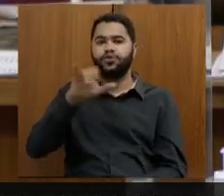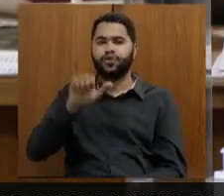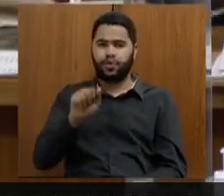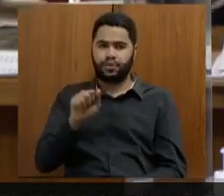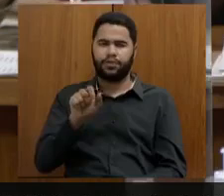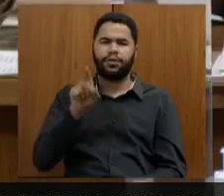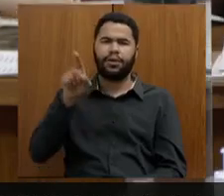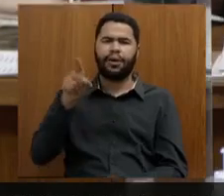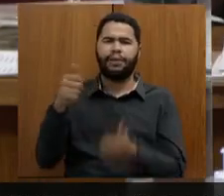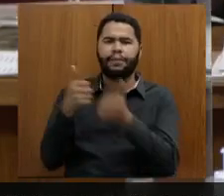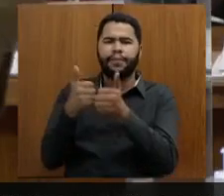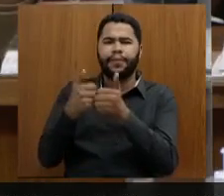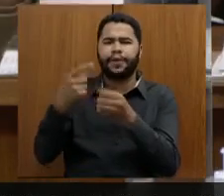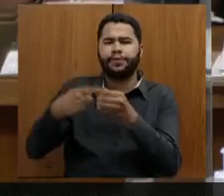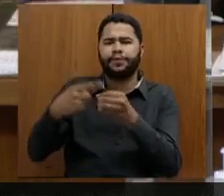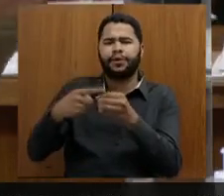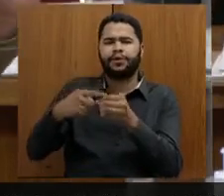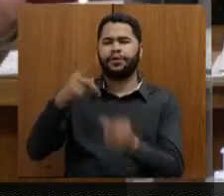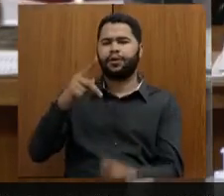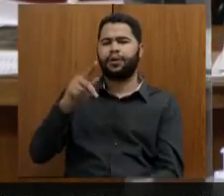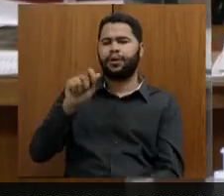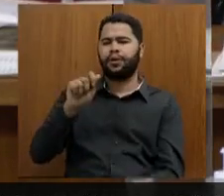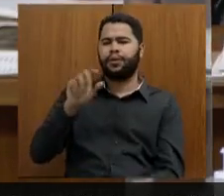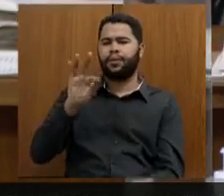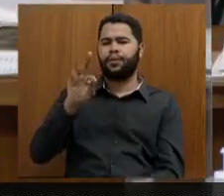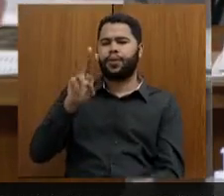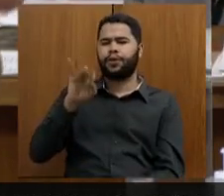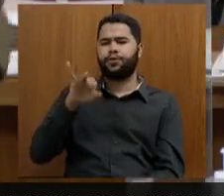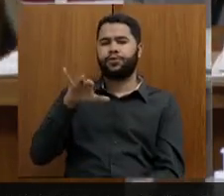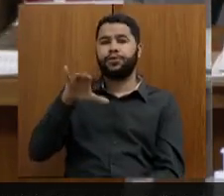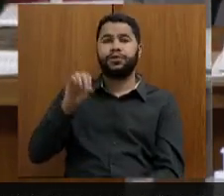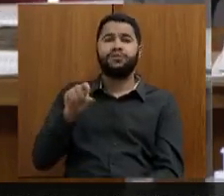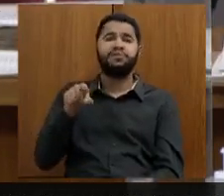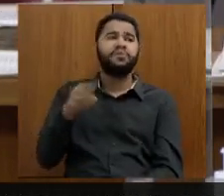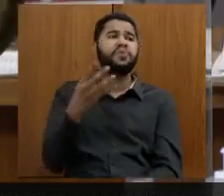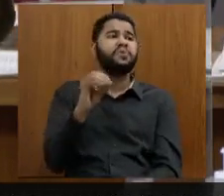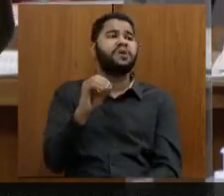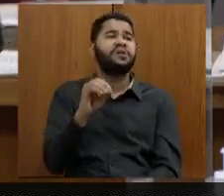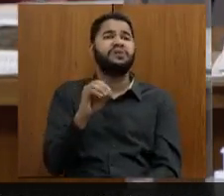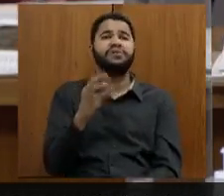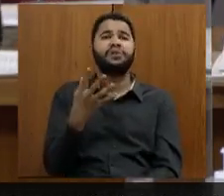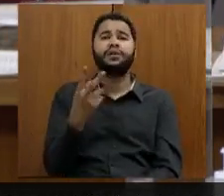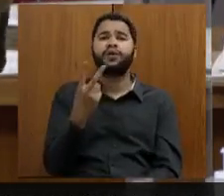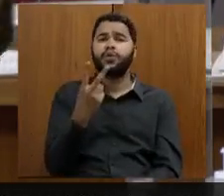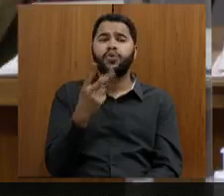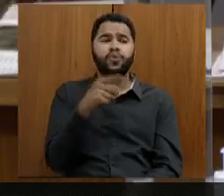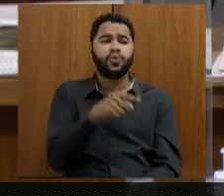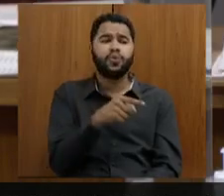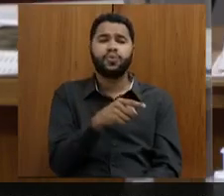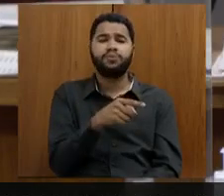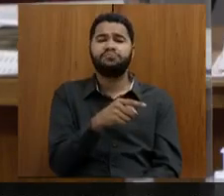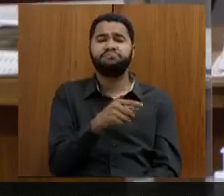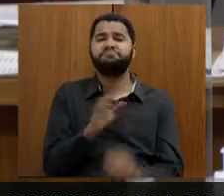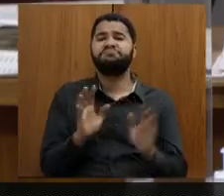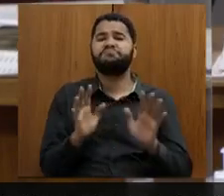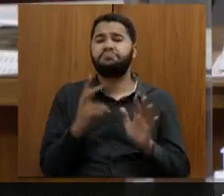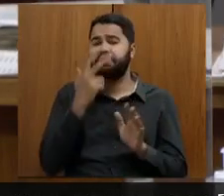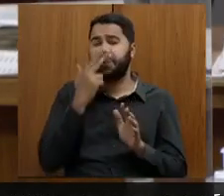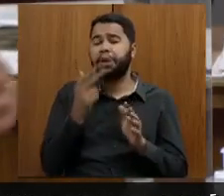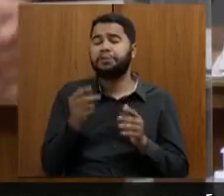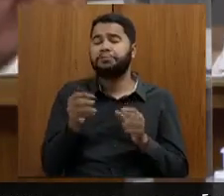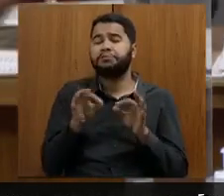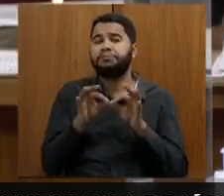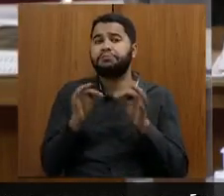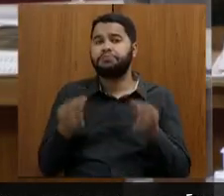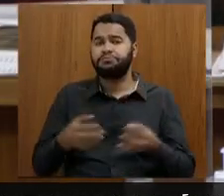Patrocínio Talvez as 40 toneladas de soja para aquele proprietário não significa que as duas vaquinhas tem um bezerrinho mais uma outra